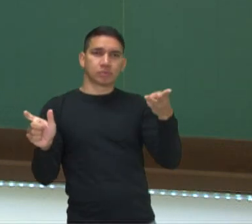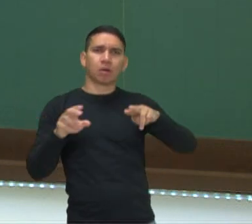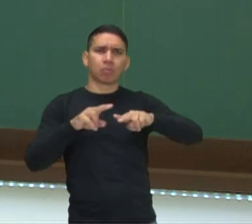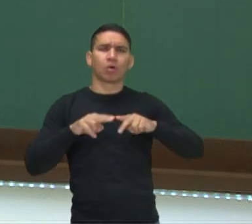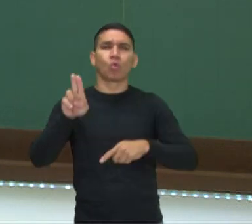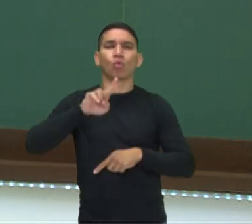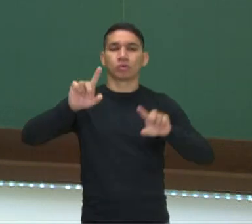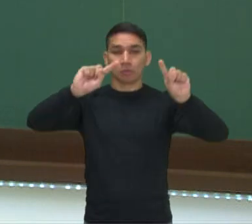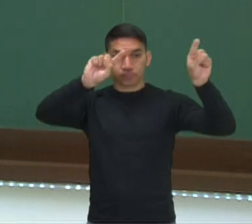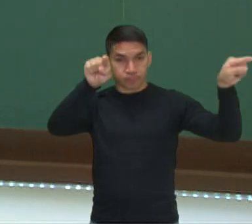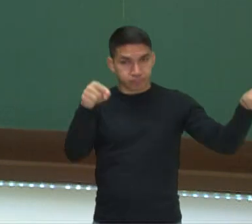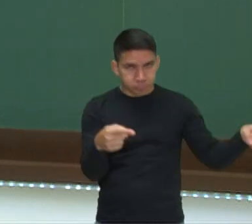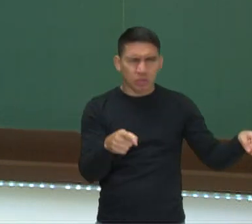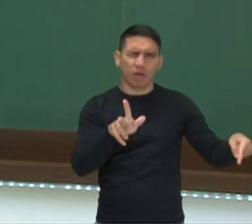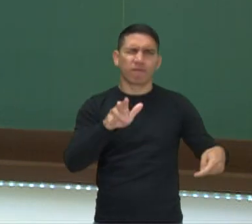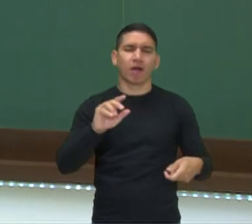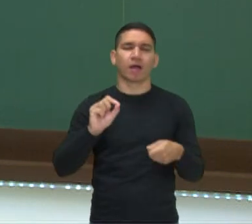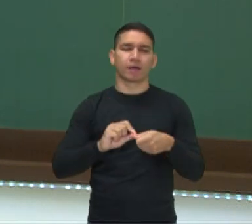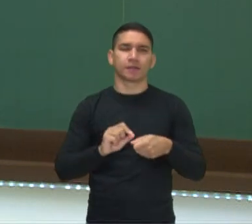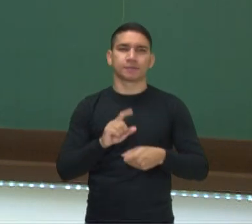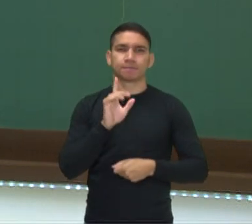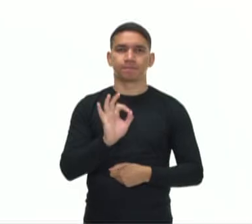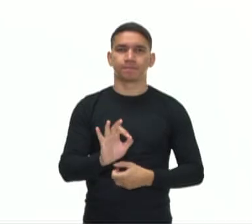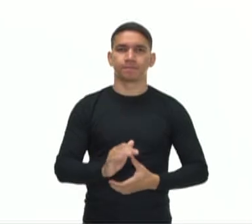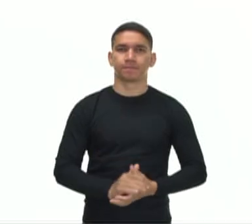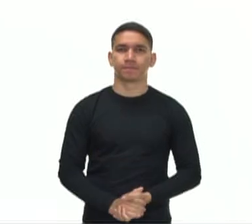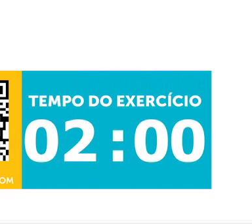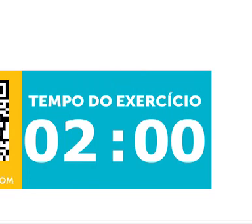com certeza você vai acertar e nós já vamos conferir.